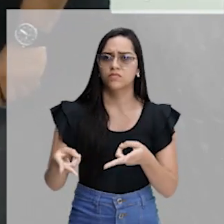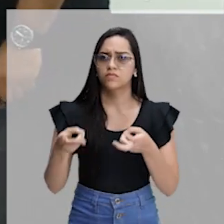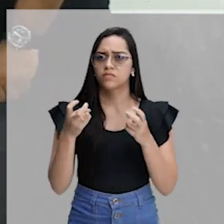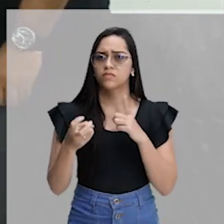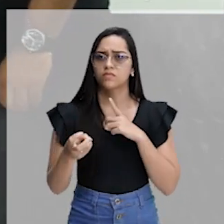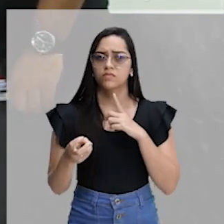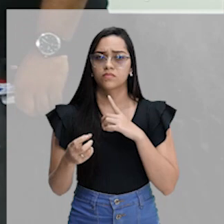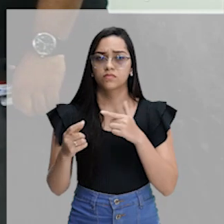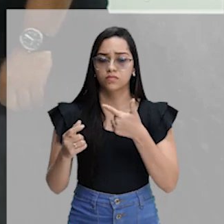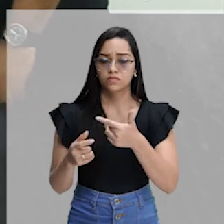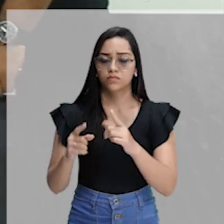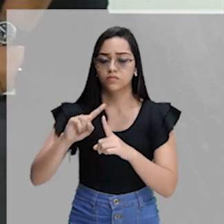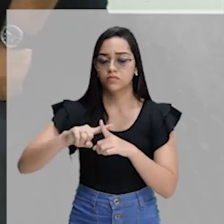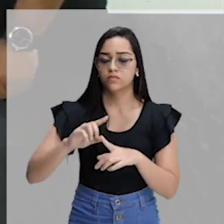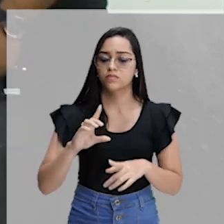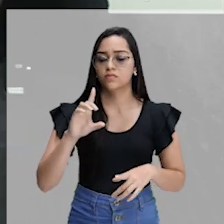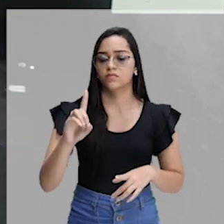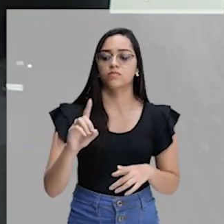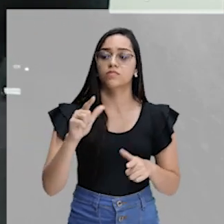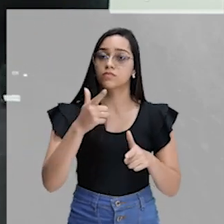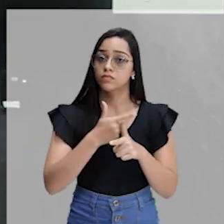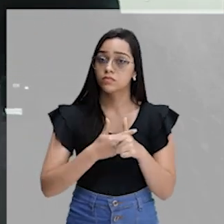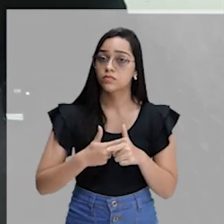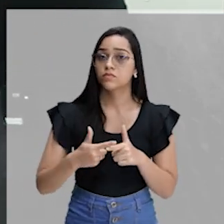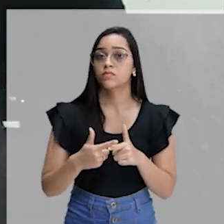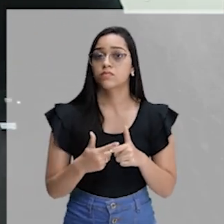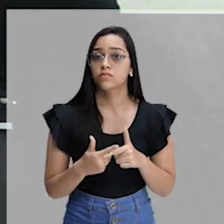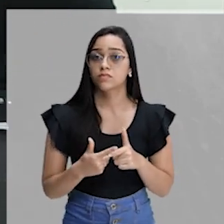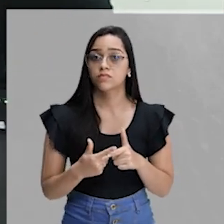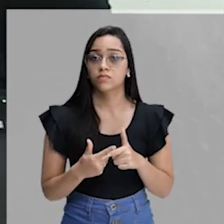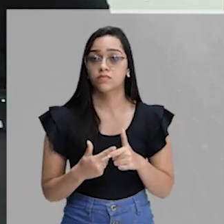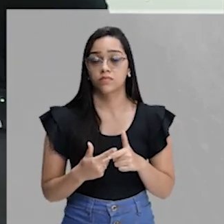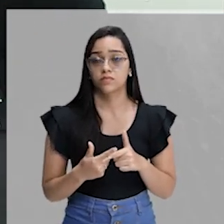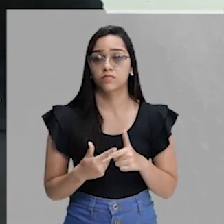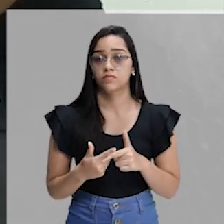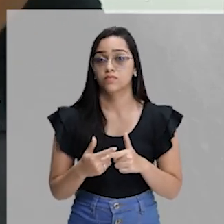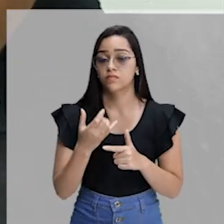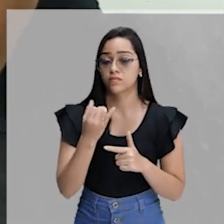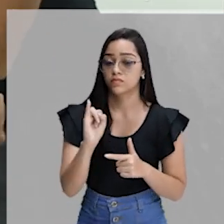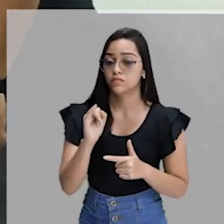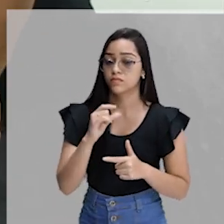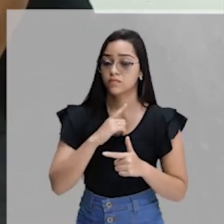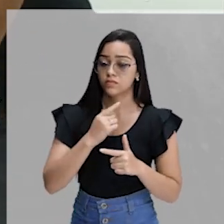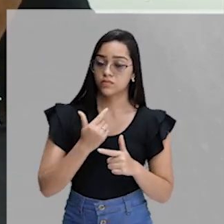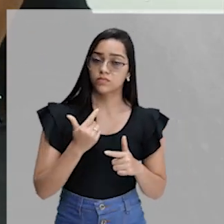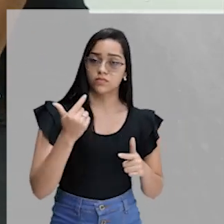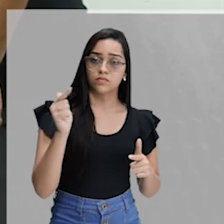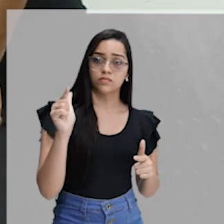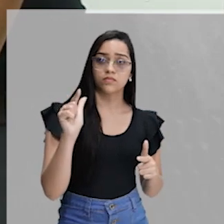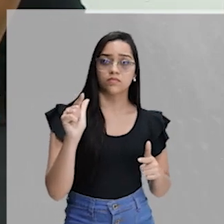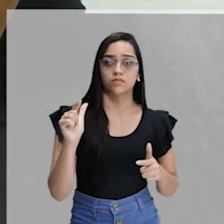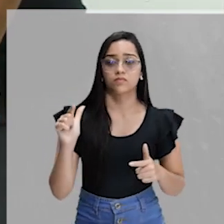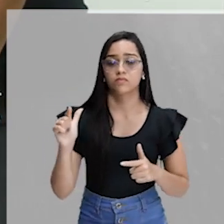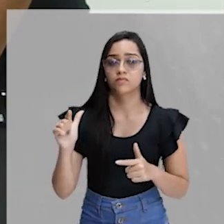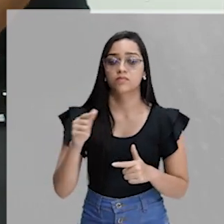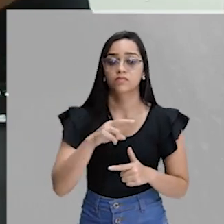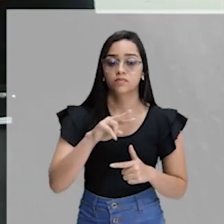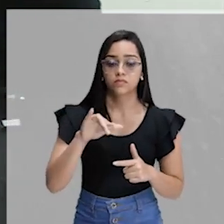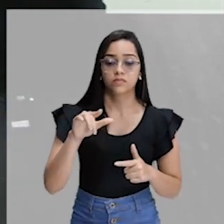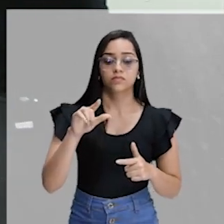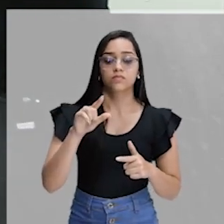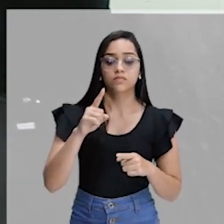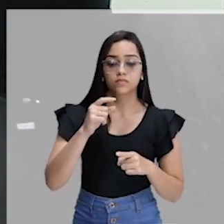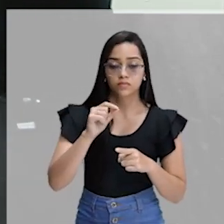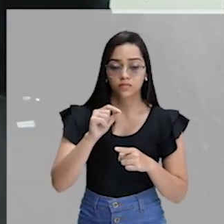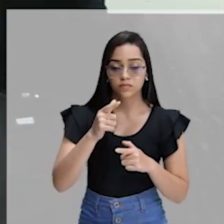tenho 2 vezes D. Esse D deste lado está dividindo, certo? Se eu passar ele para lá, ele vai